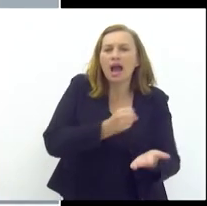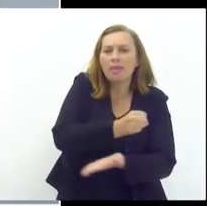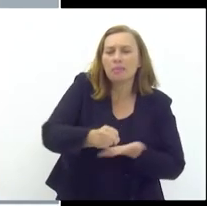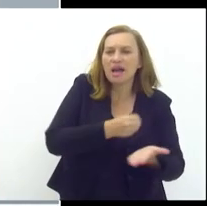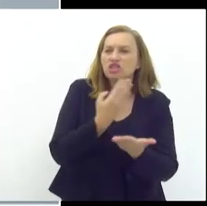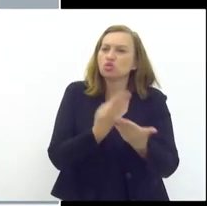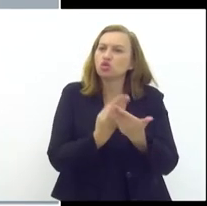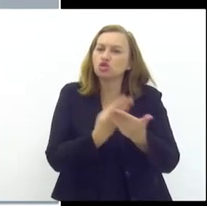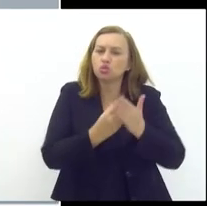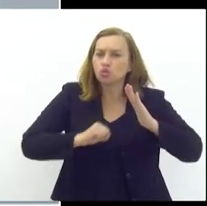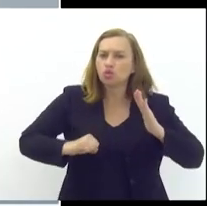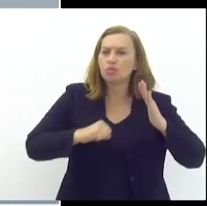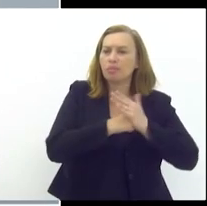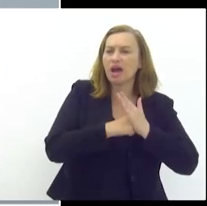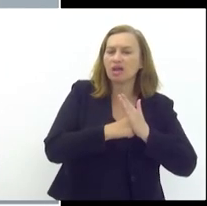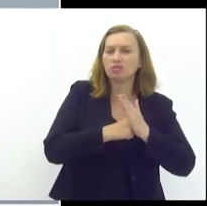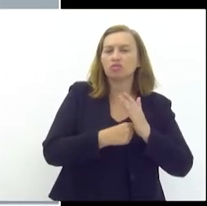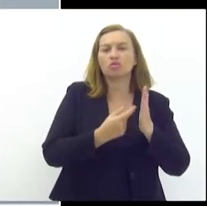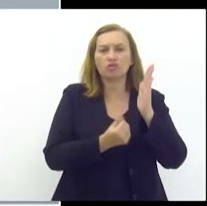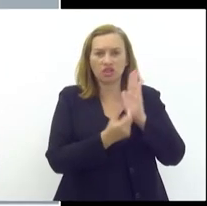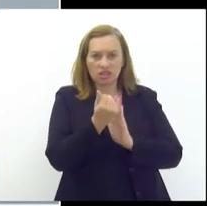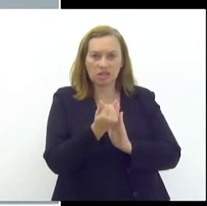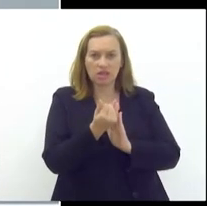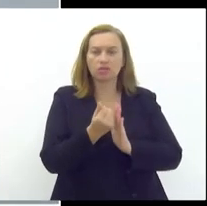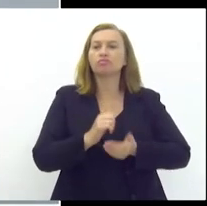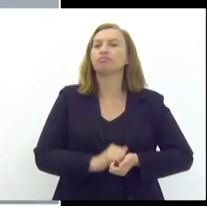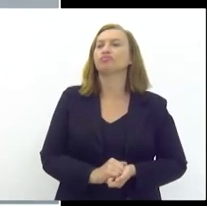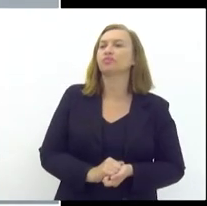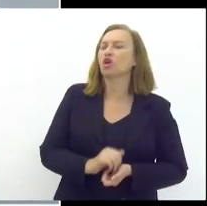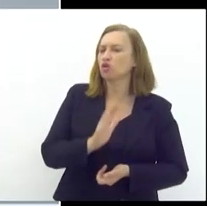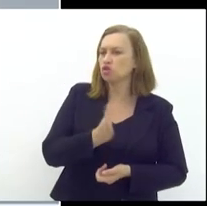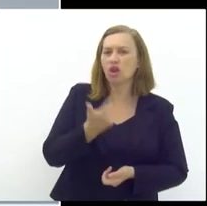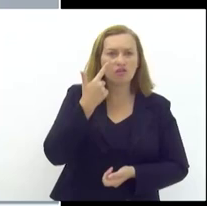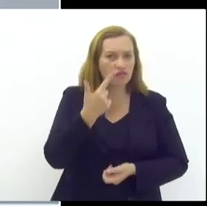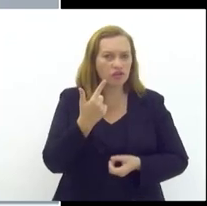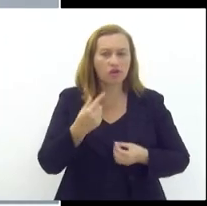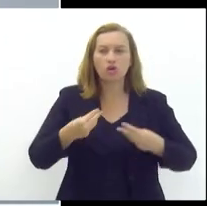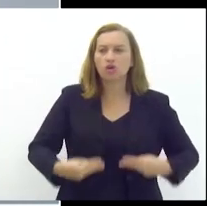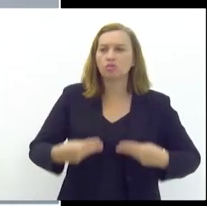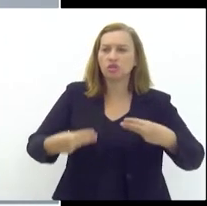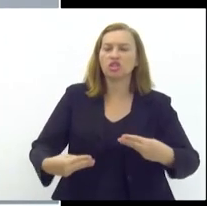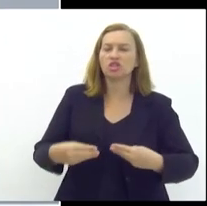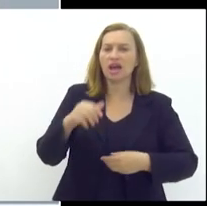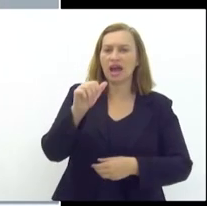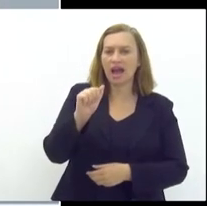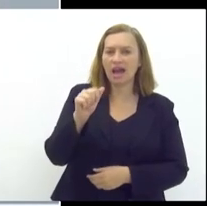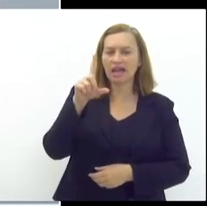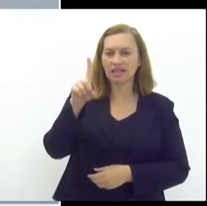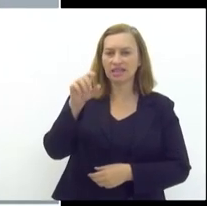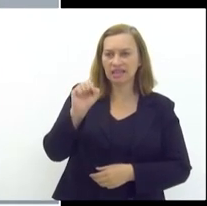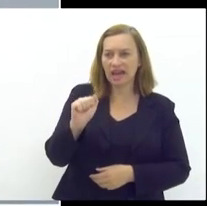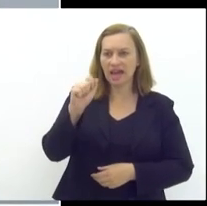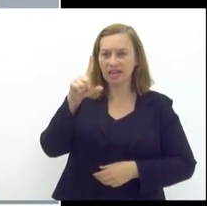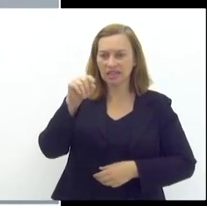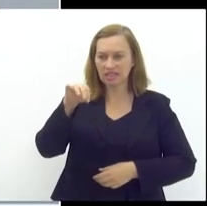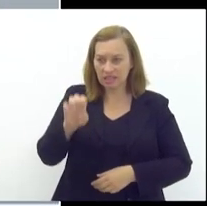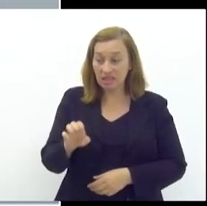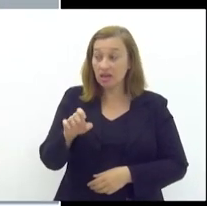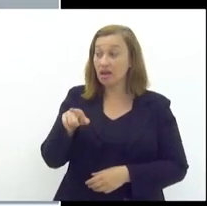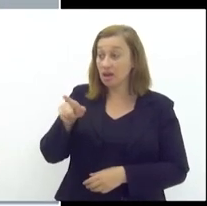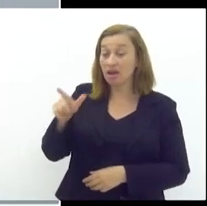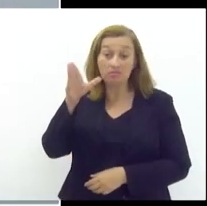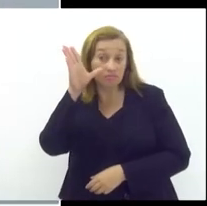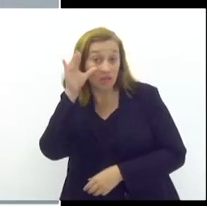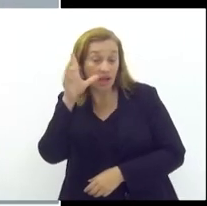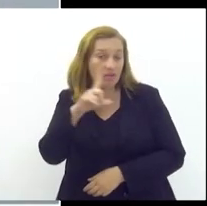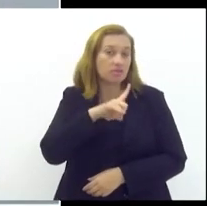pacto orçamentários e financeiros Eu já vi o ministro Haddad da entrevista dizendo que tem interesse de mandar